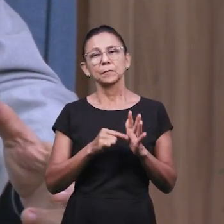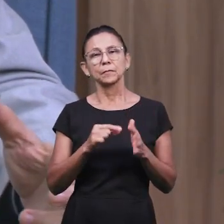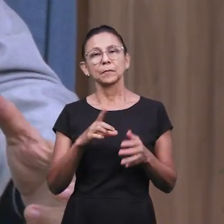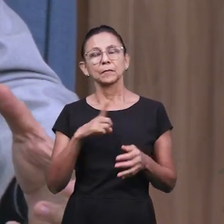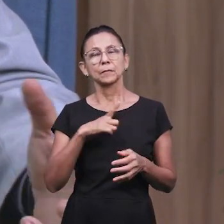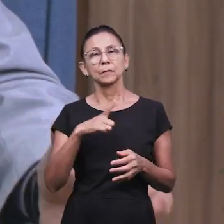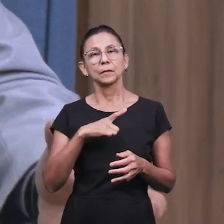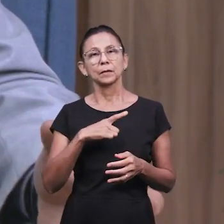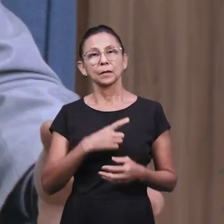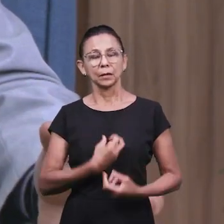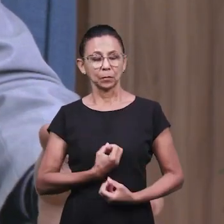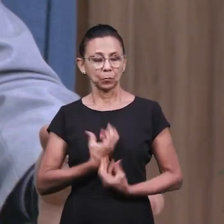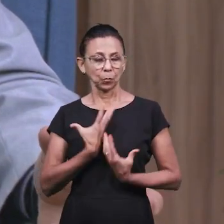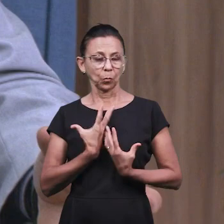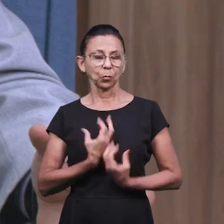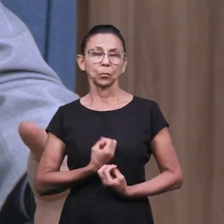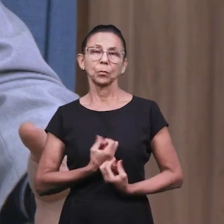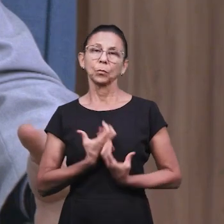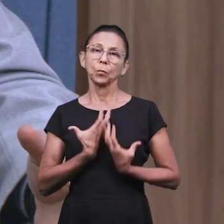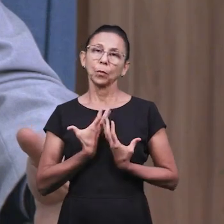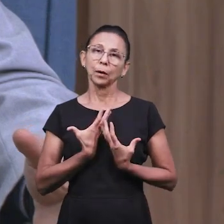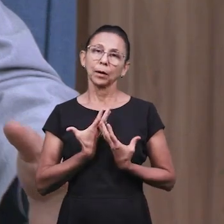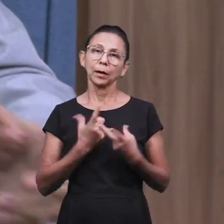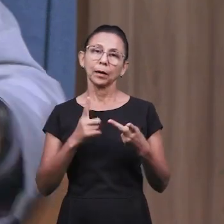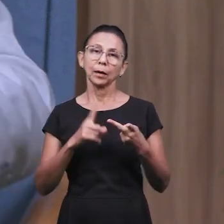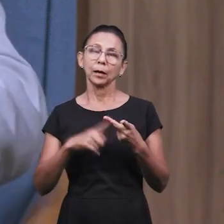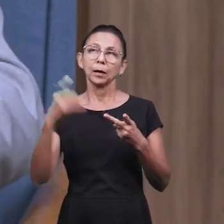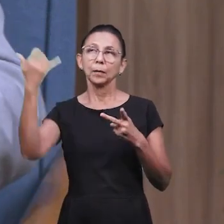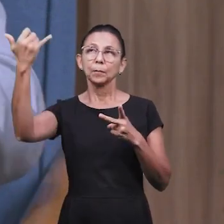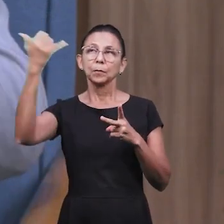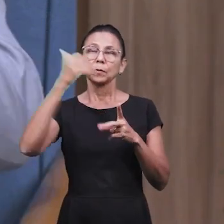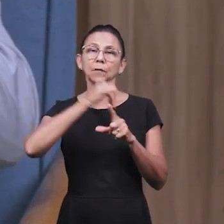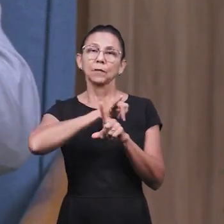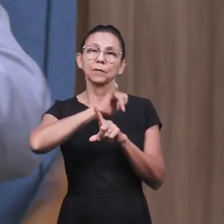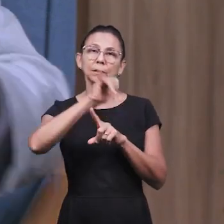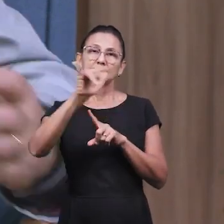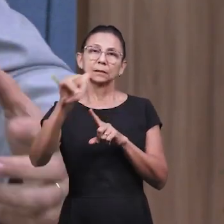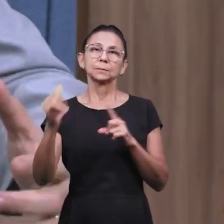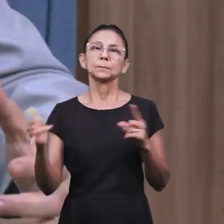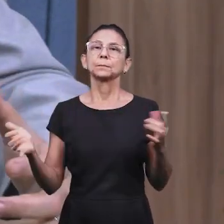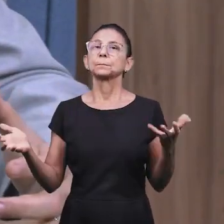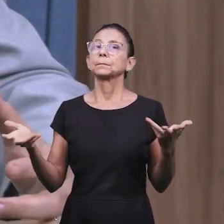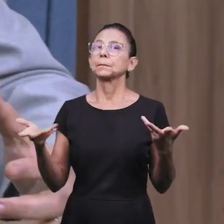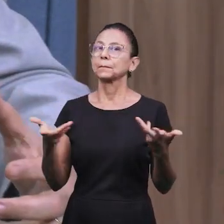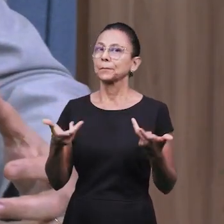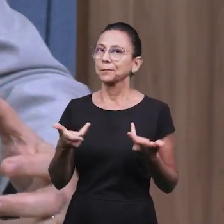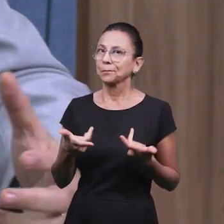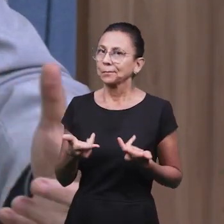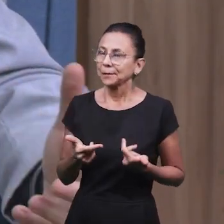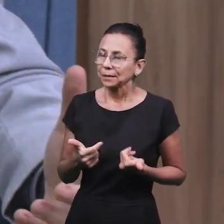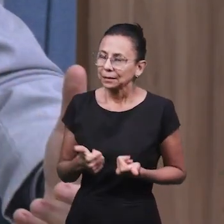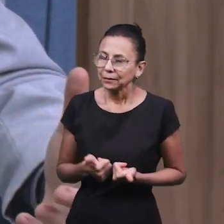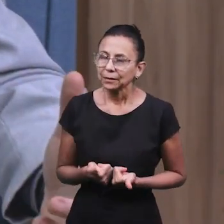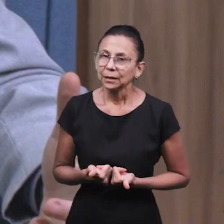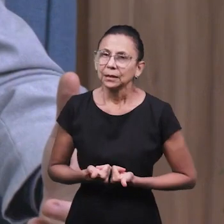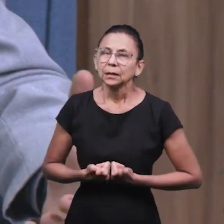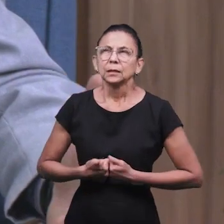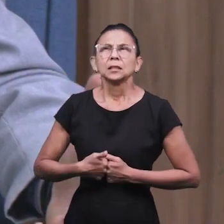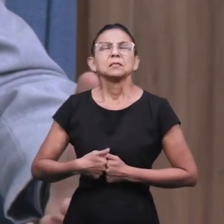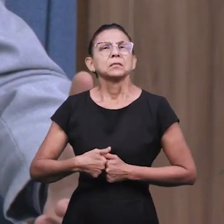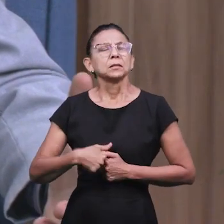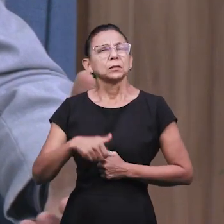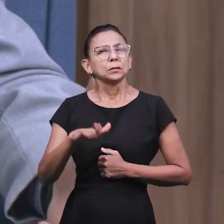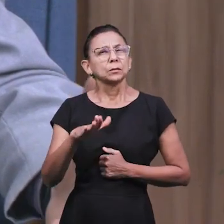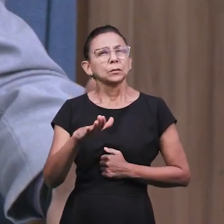linguagem poética com uma aplicação profética maravilhosa. Maravilhoso. É tanto que nós